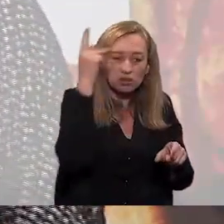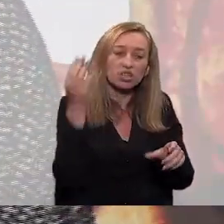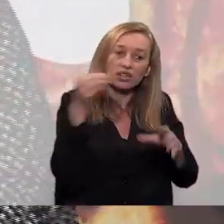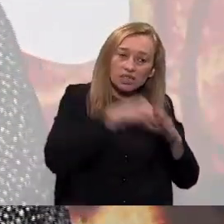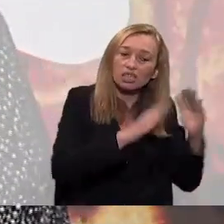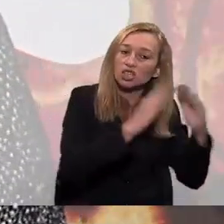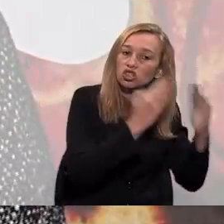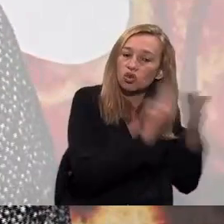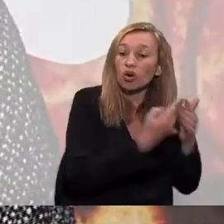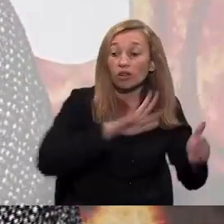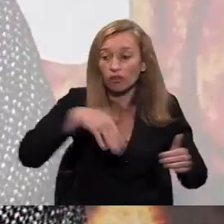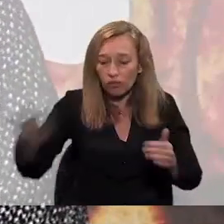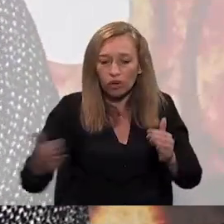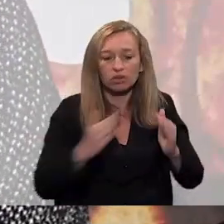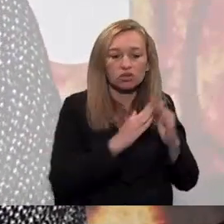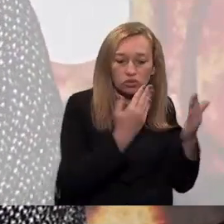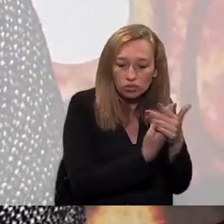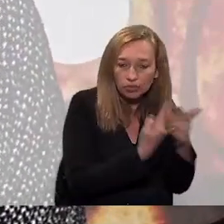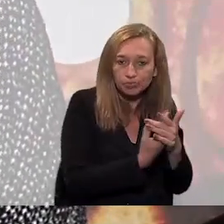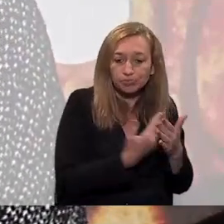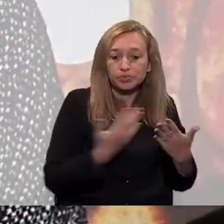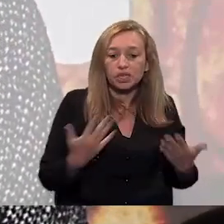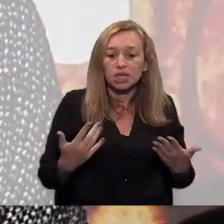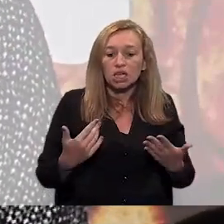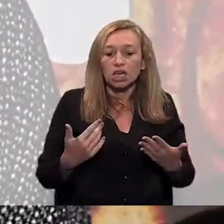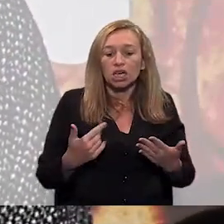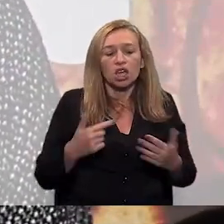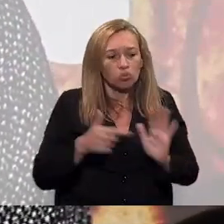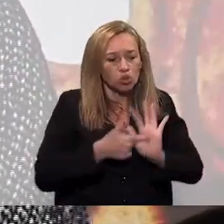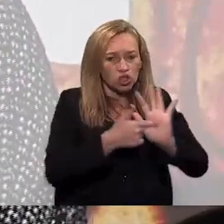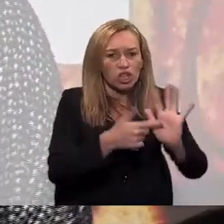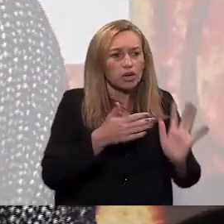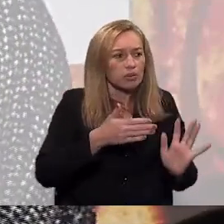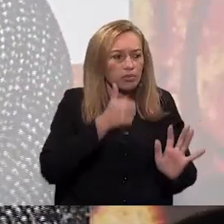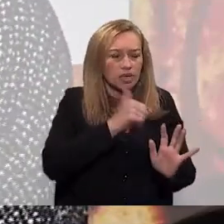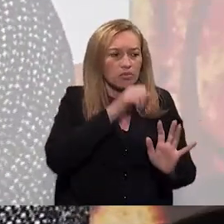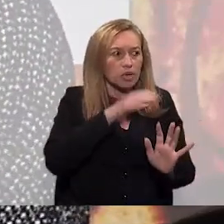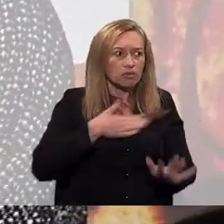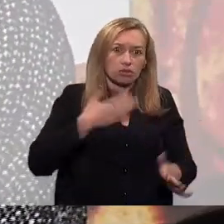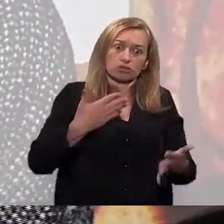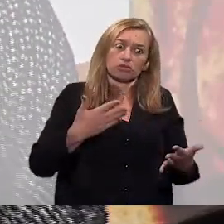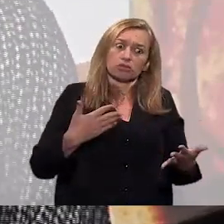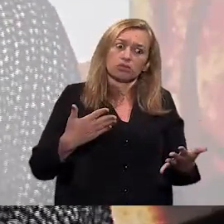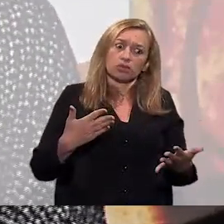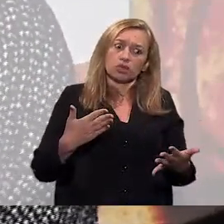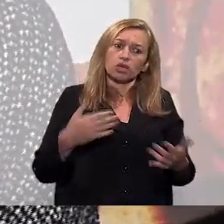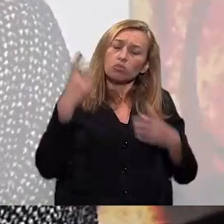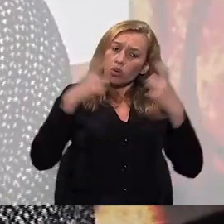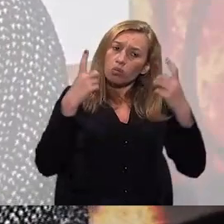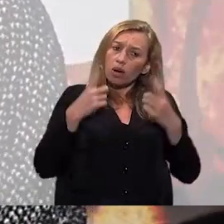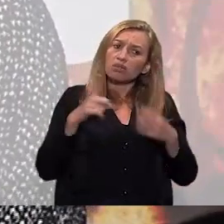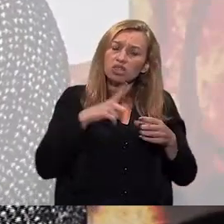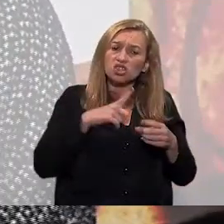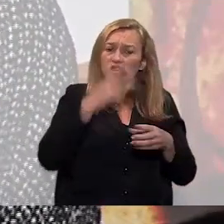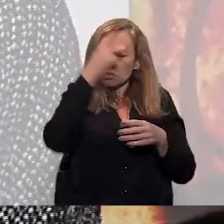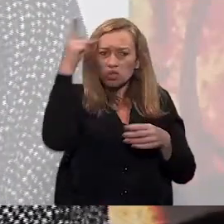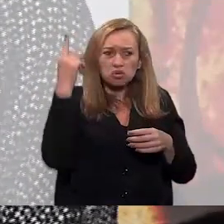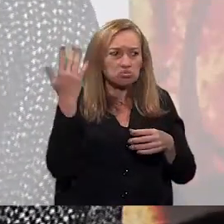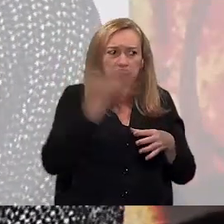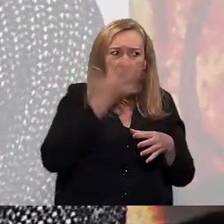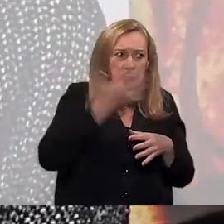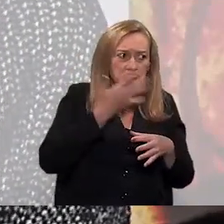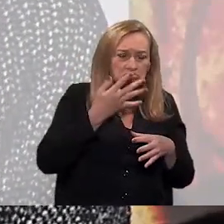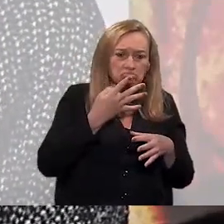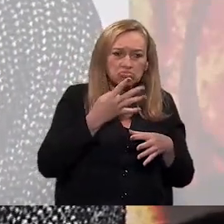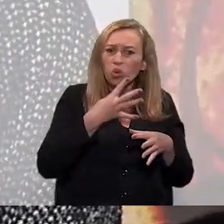escola e gente que não era da escola. E eu mostrei pra minha mãe, ela ficou super preocupada, porque tinha gente